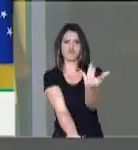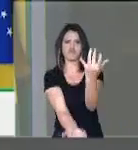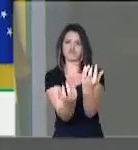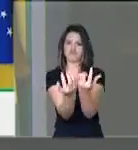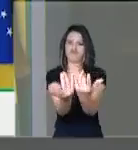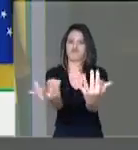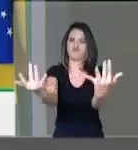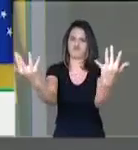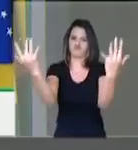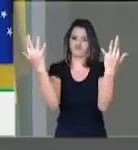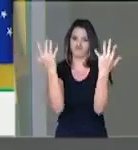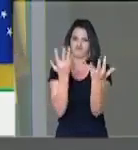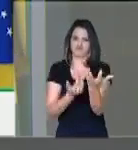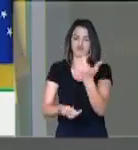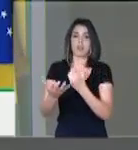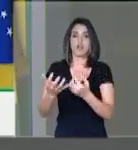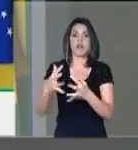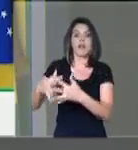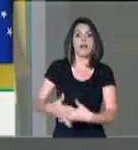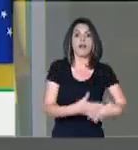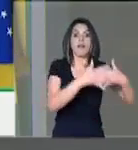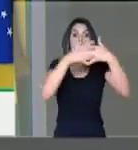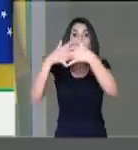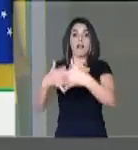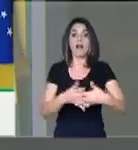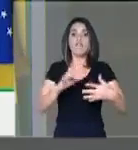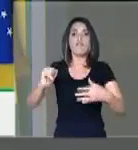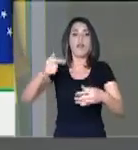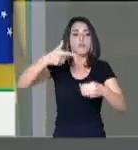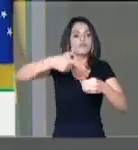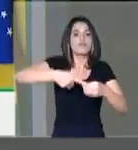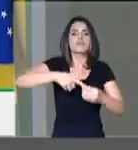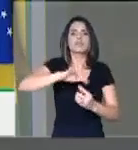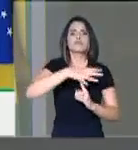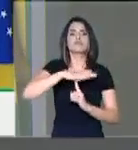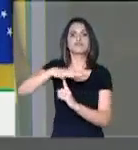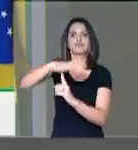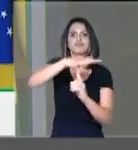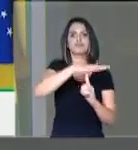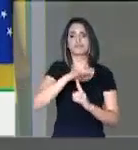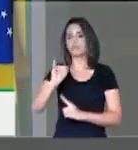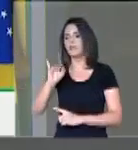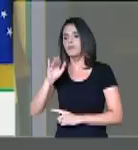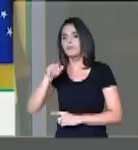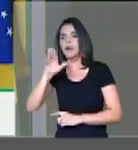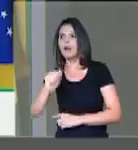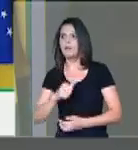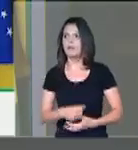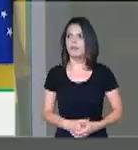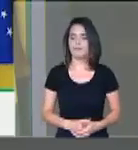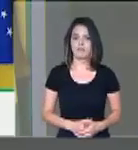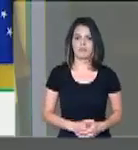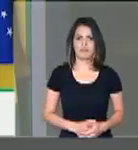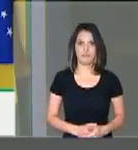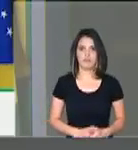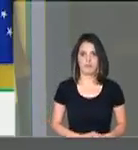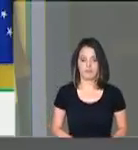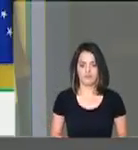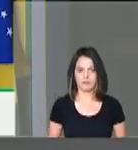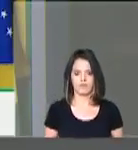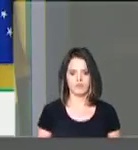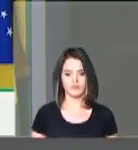fogo no caminhão que ia abastecer os helicópteros do ibama para fiscalizar